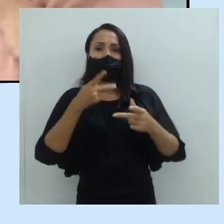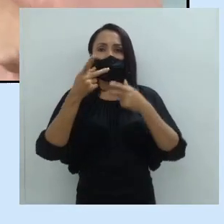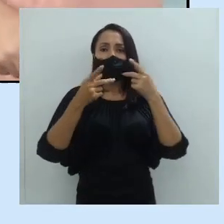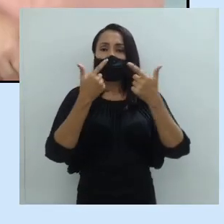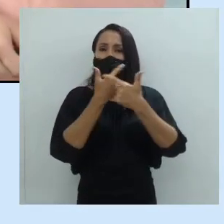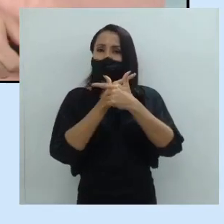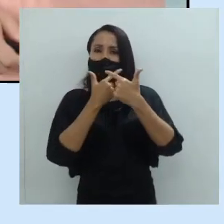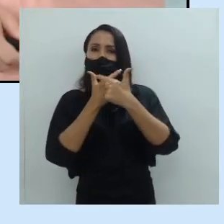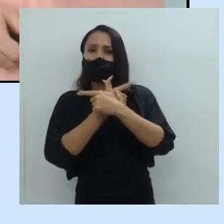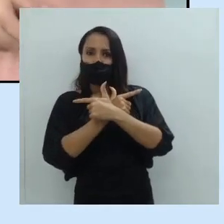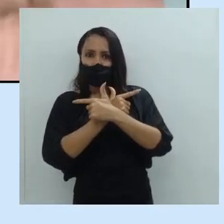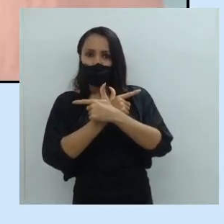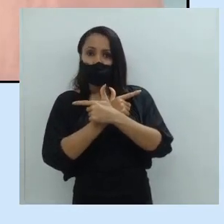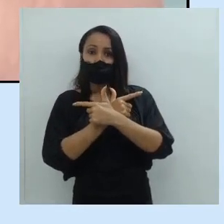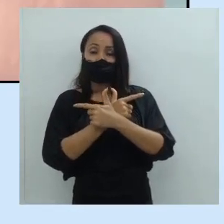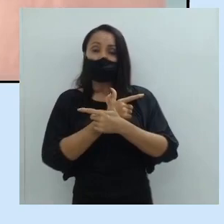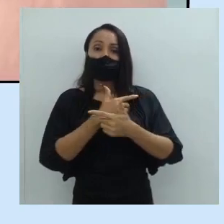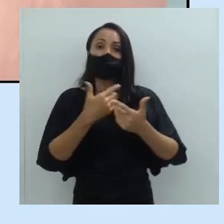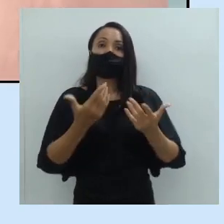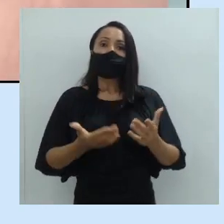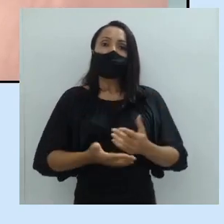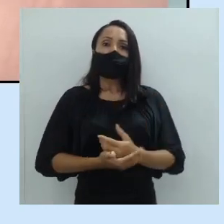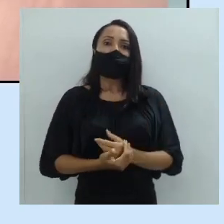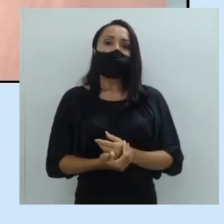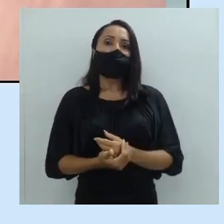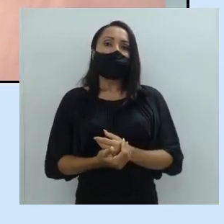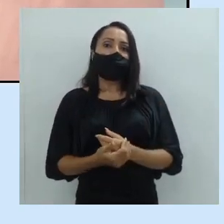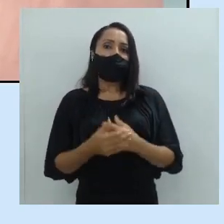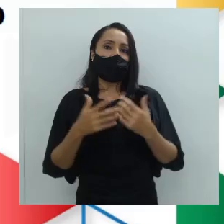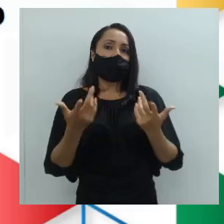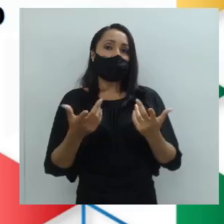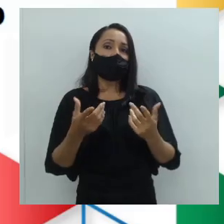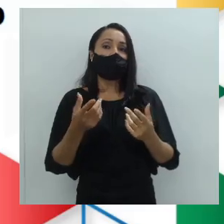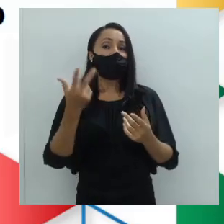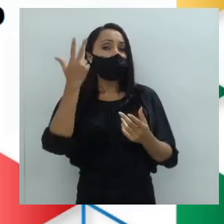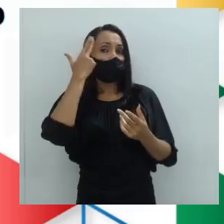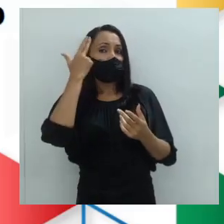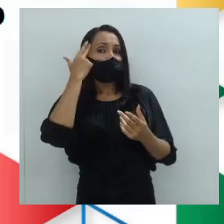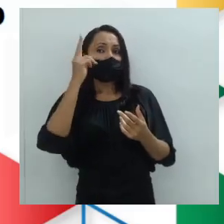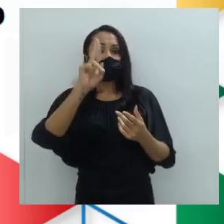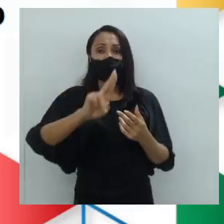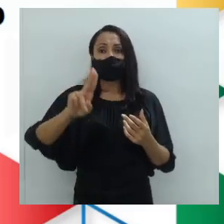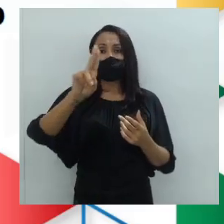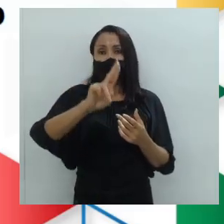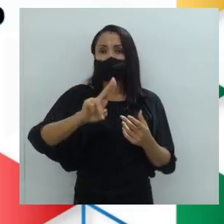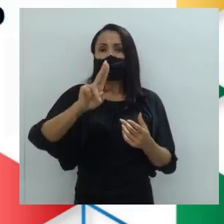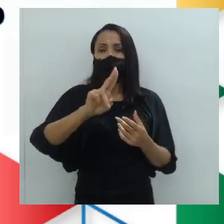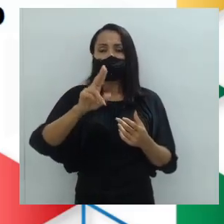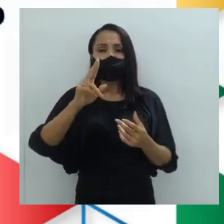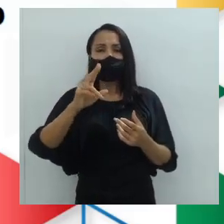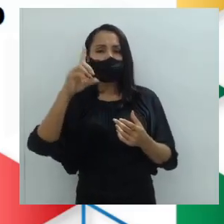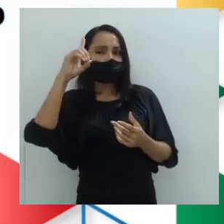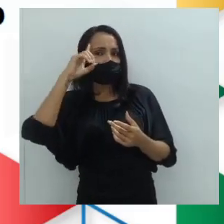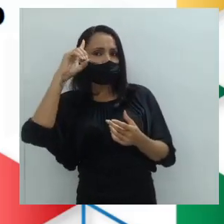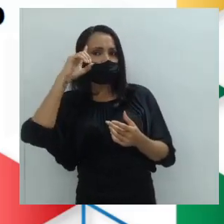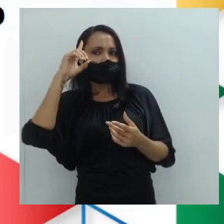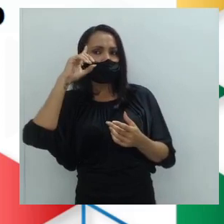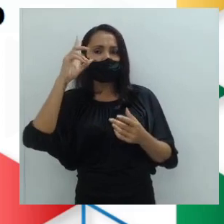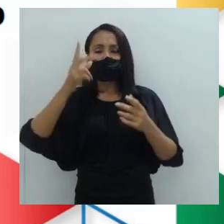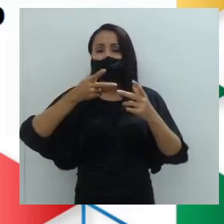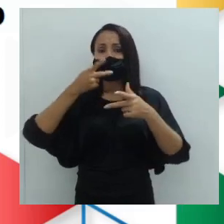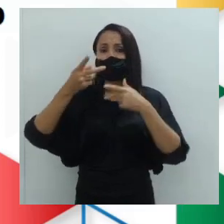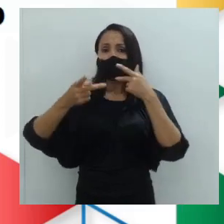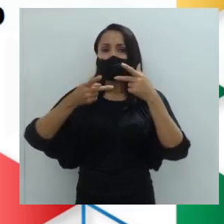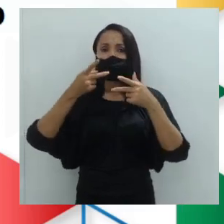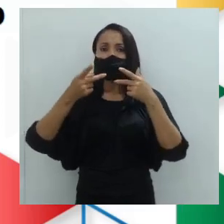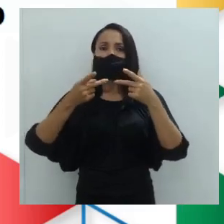certo? Então, a ironia é um dos expedientes mais comuns no uso do cotidiano. Muitas vezes nós dizemos uma